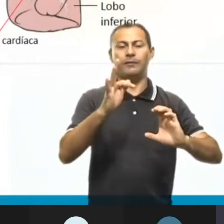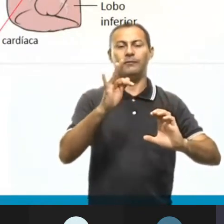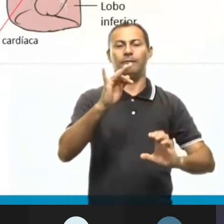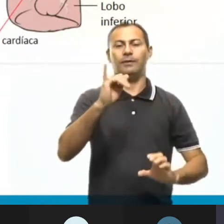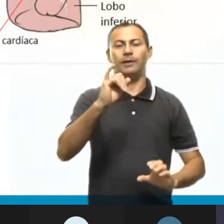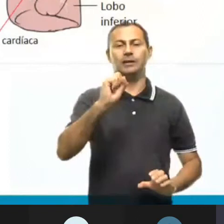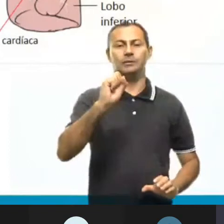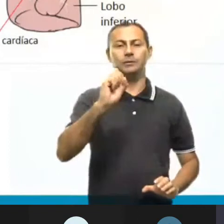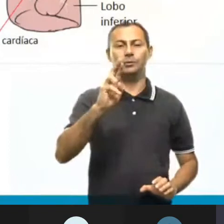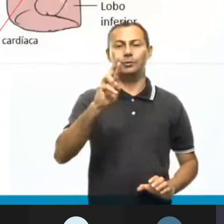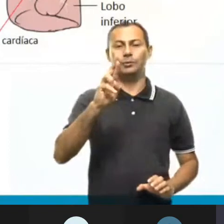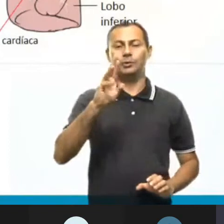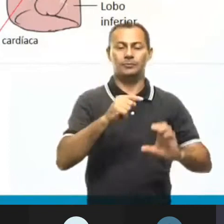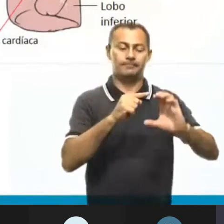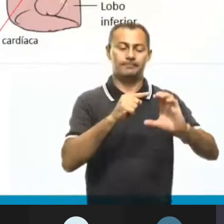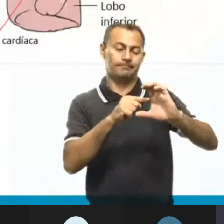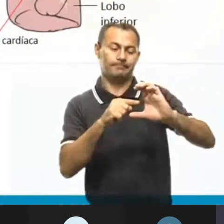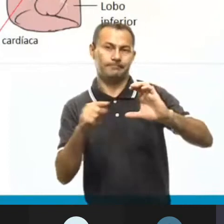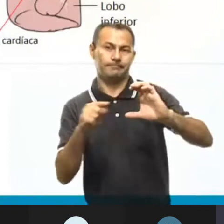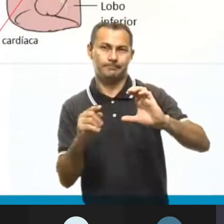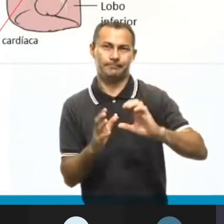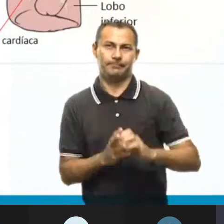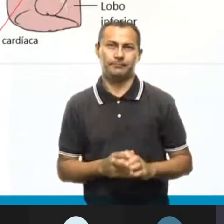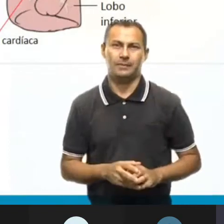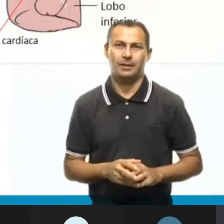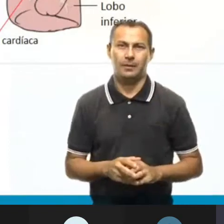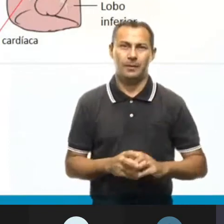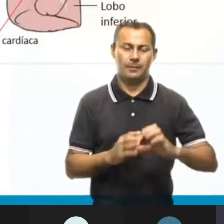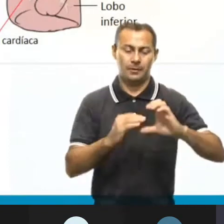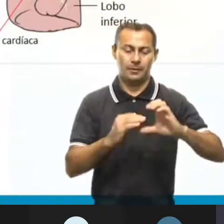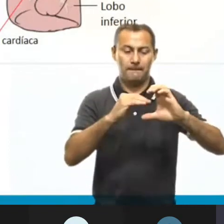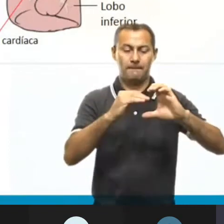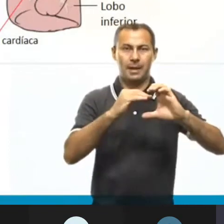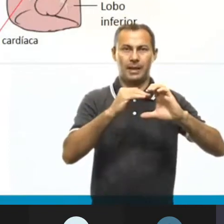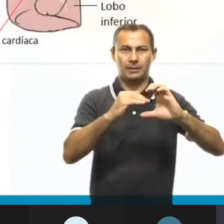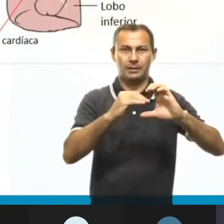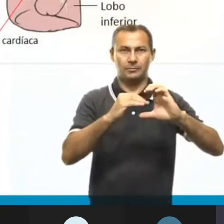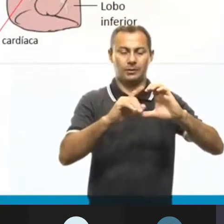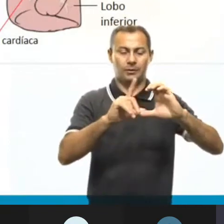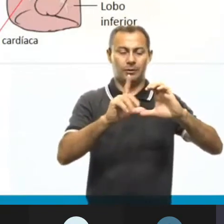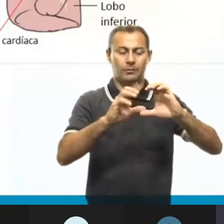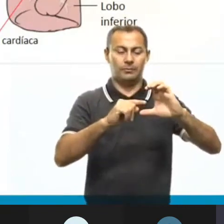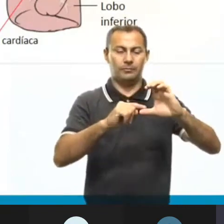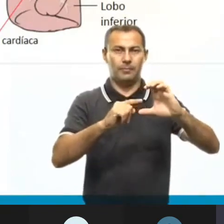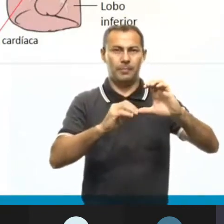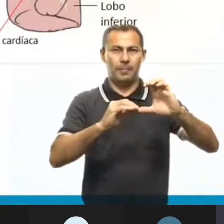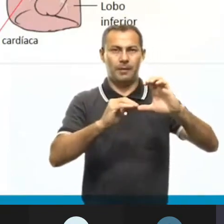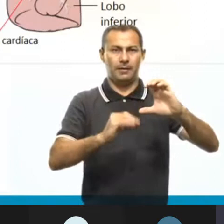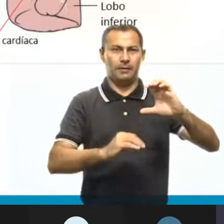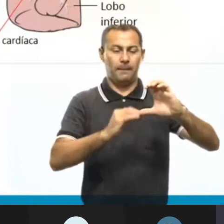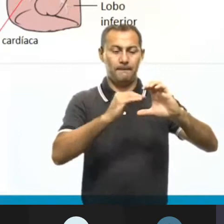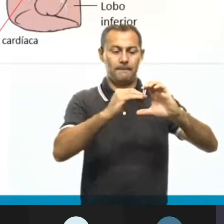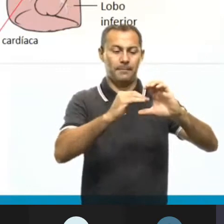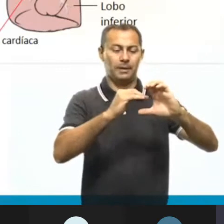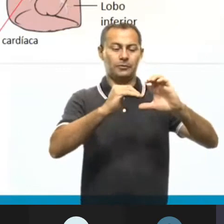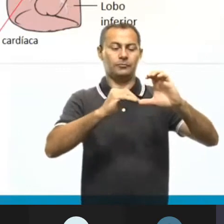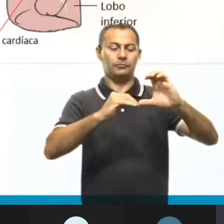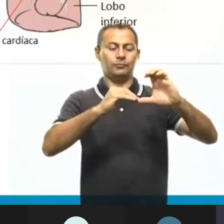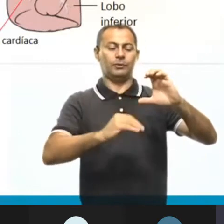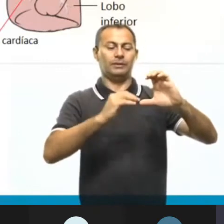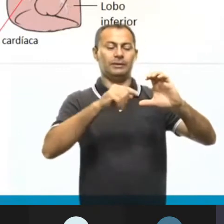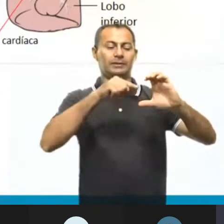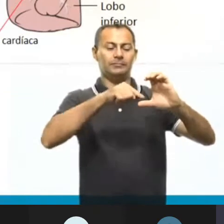fissura horizontal. Entre aqui o meu médio, meu lobo médio e o meu lobo inferior,